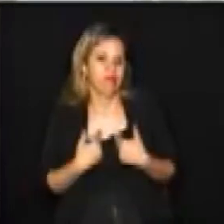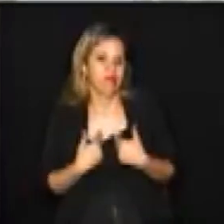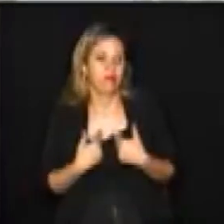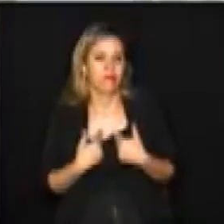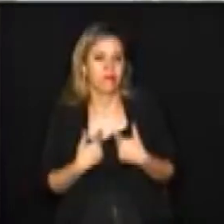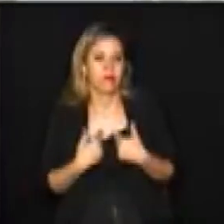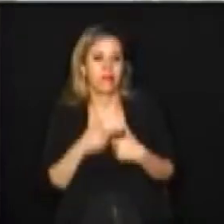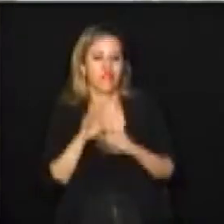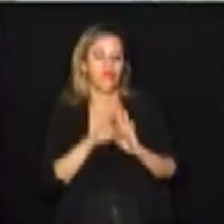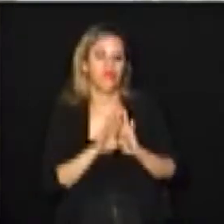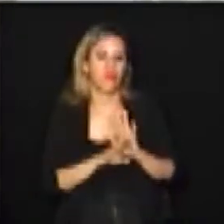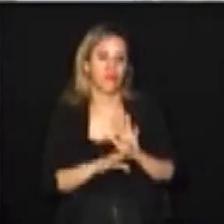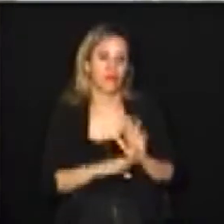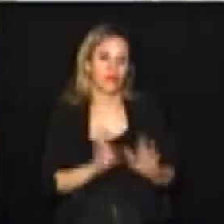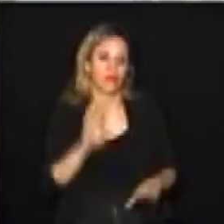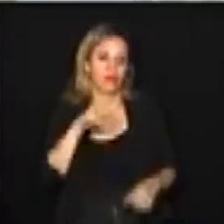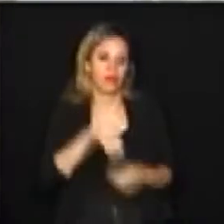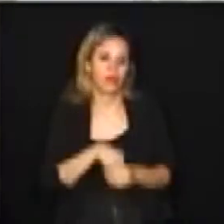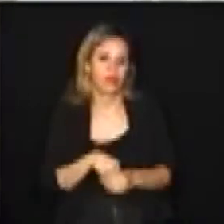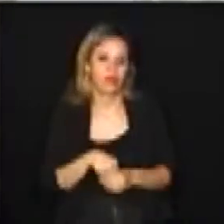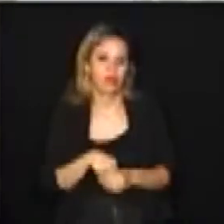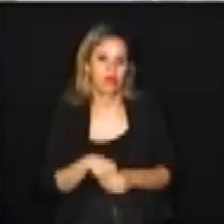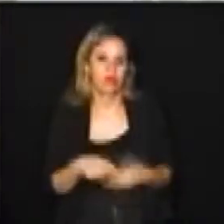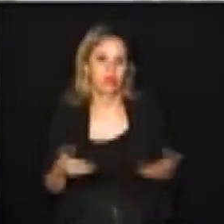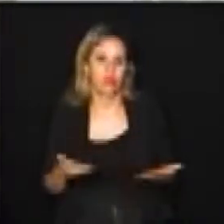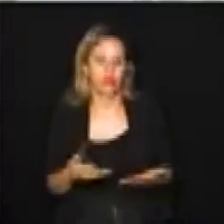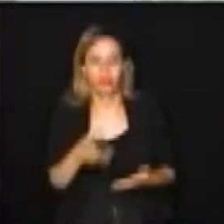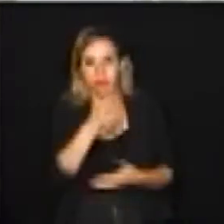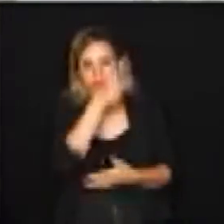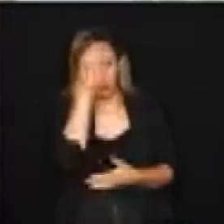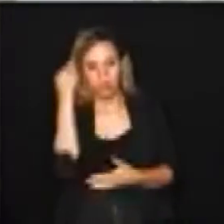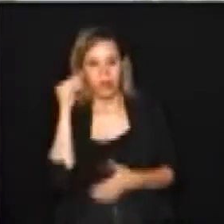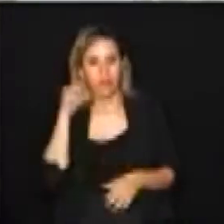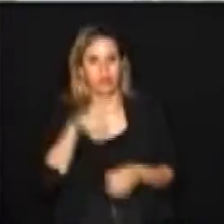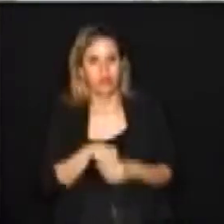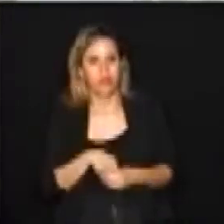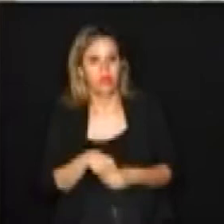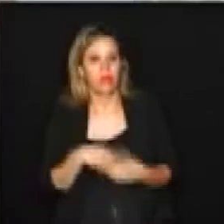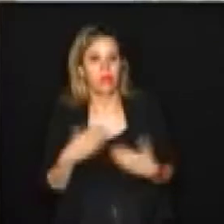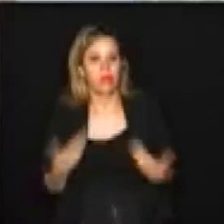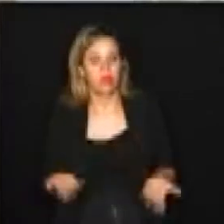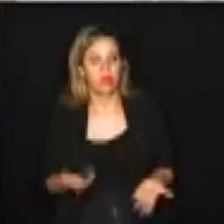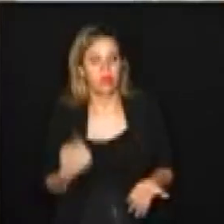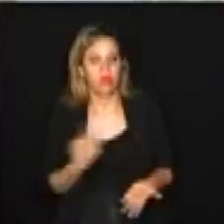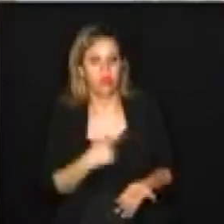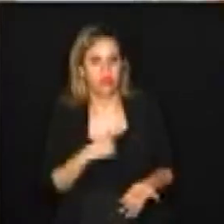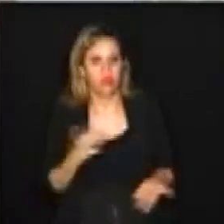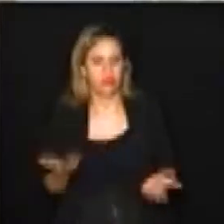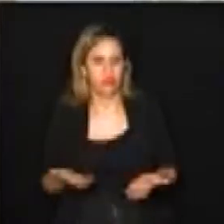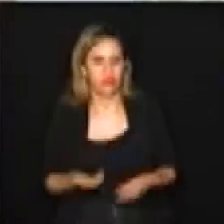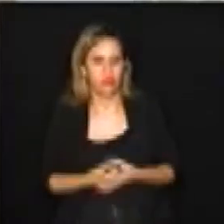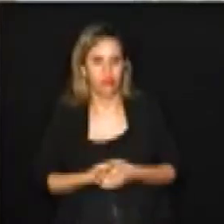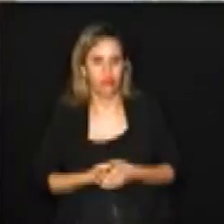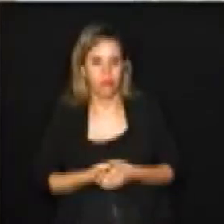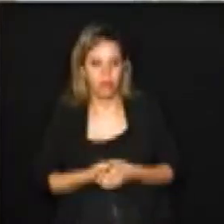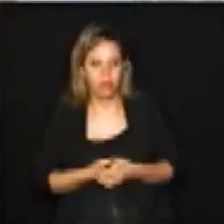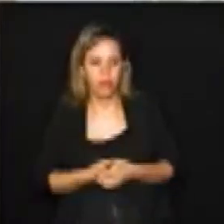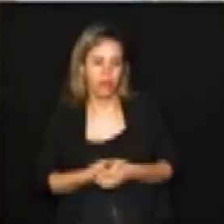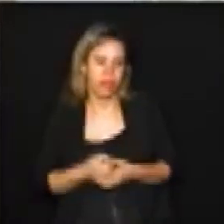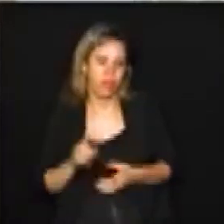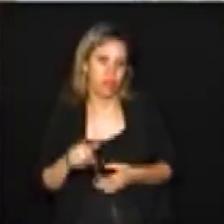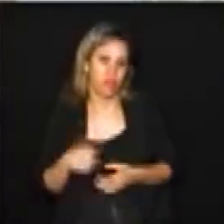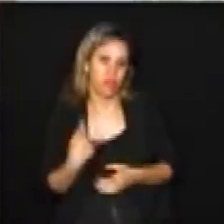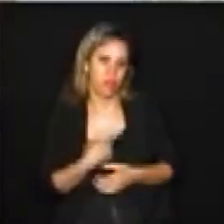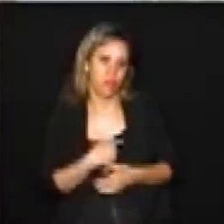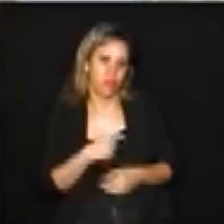que estão programadas dentro do cenário atual, prefeito, nós estamos falando dentro do cenário que nós temos hoje. Não justifica a